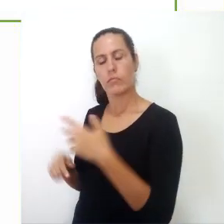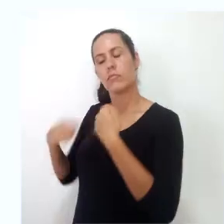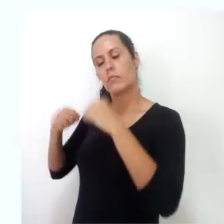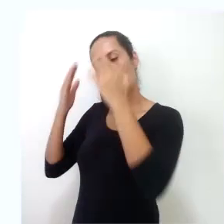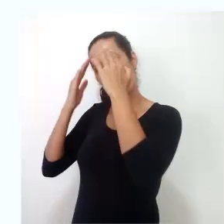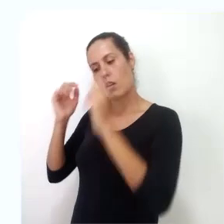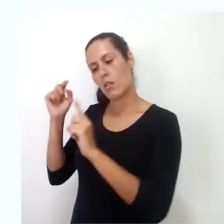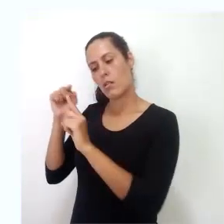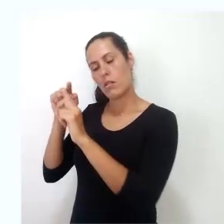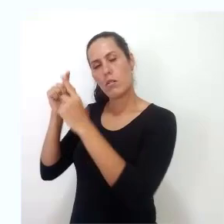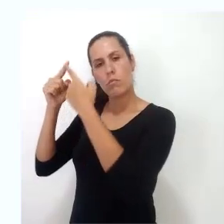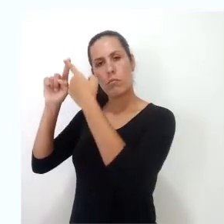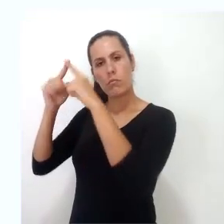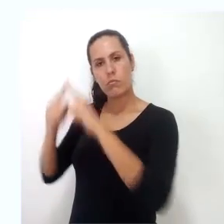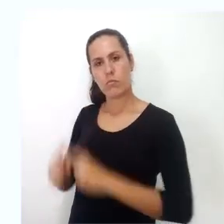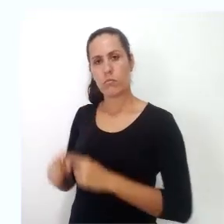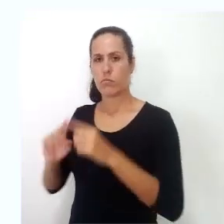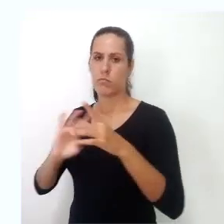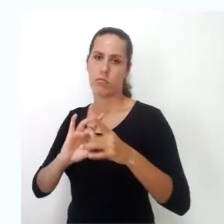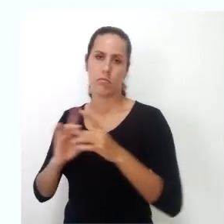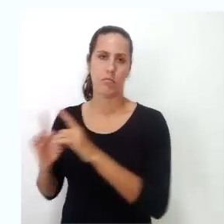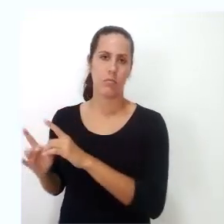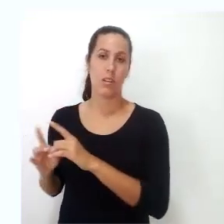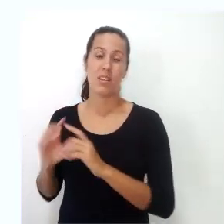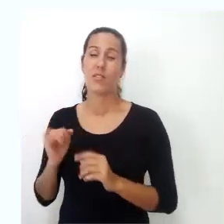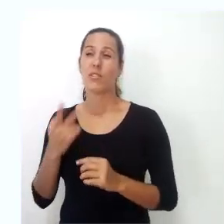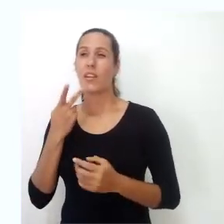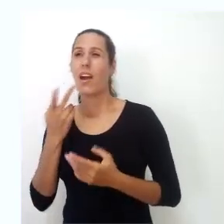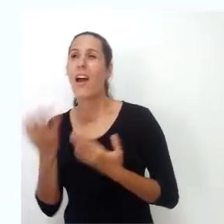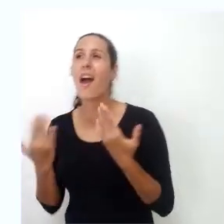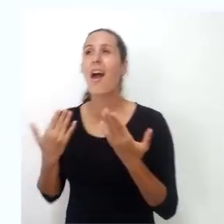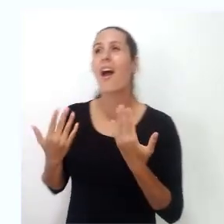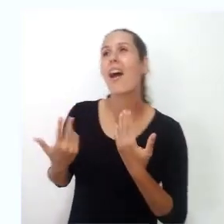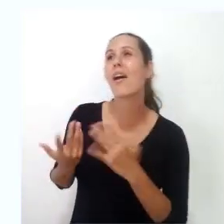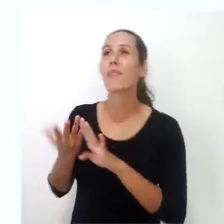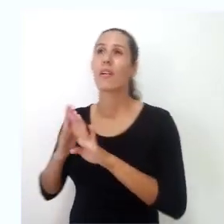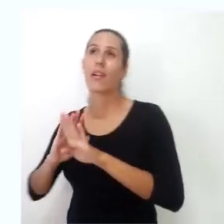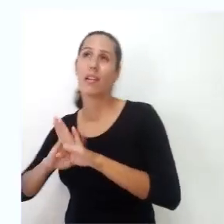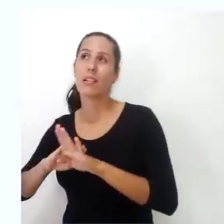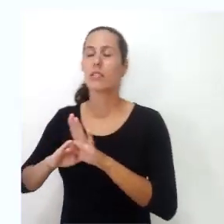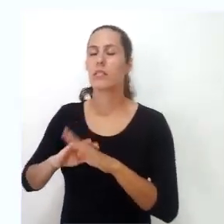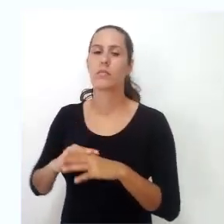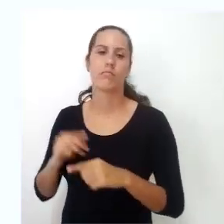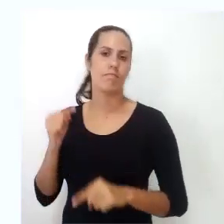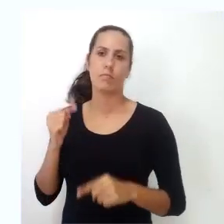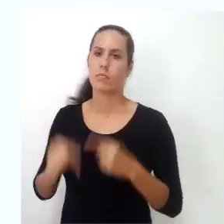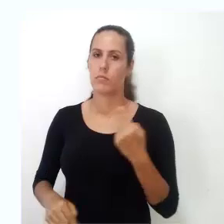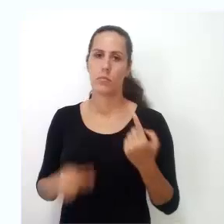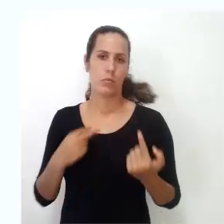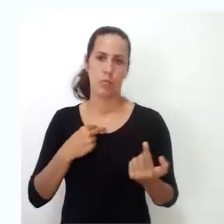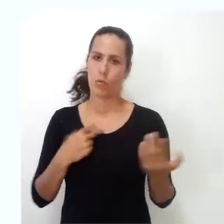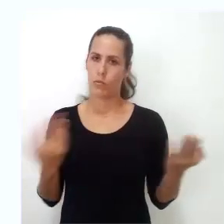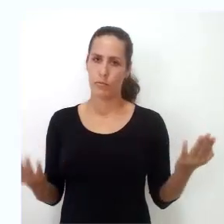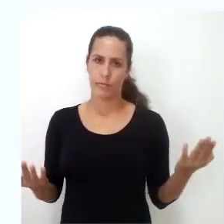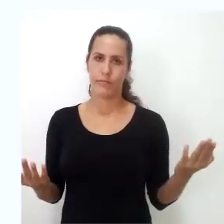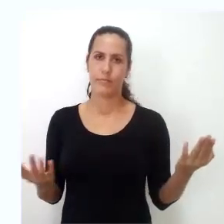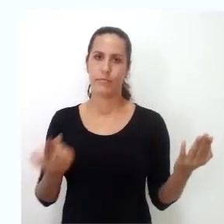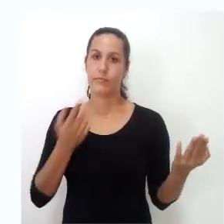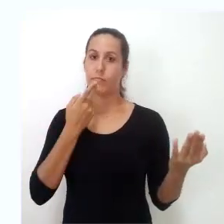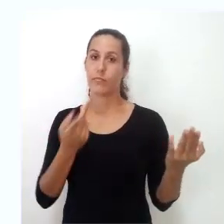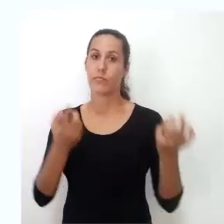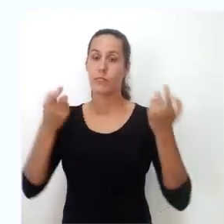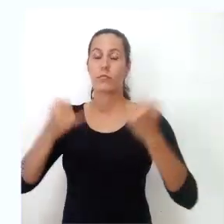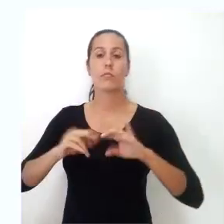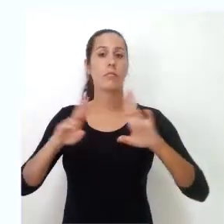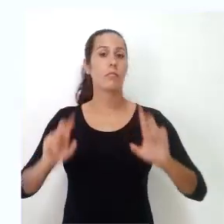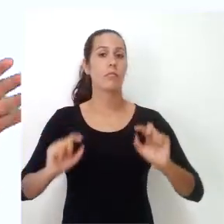claro, objetivo, tratar daquele assunto, não ser evasivo. Repito, como aí o exemplo foi